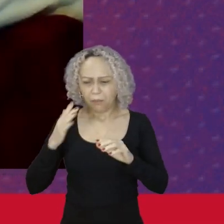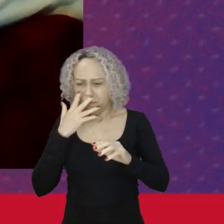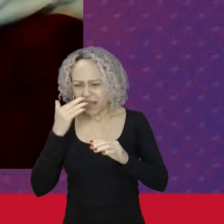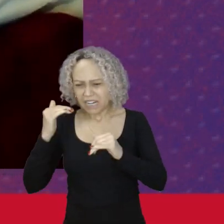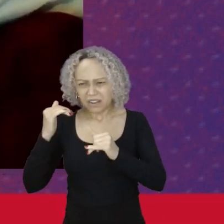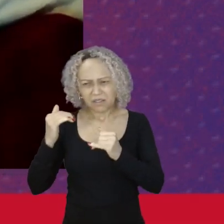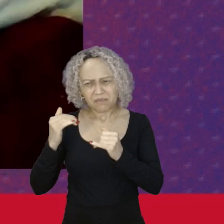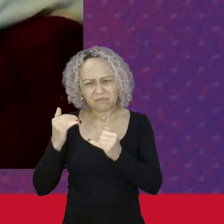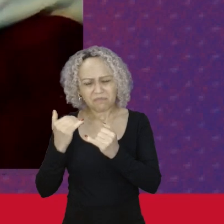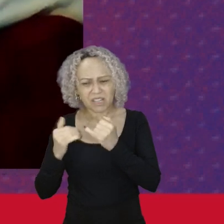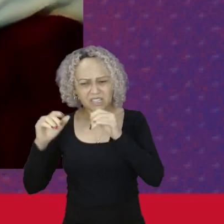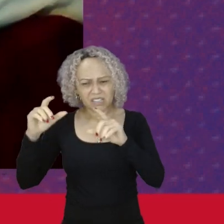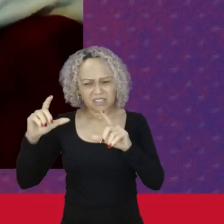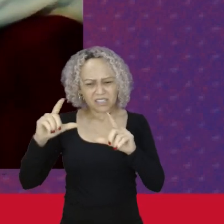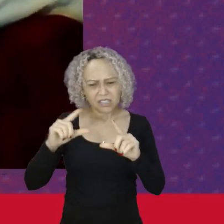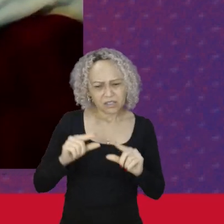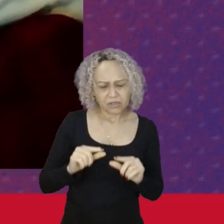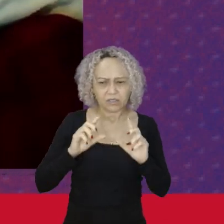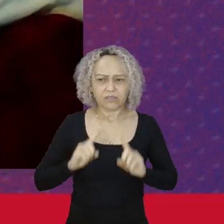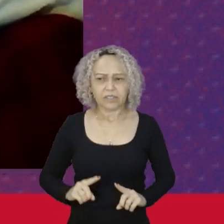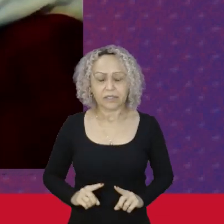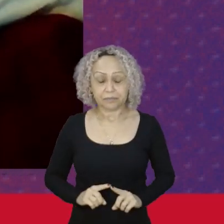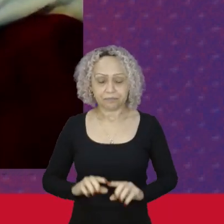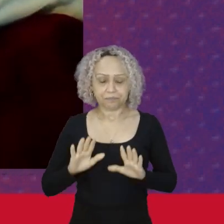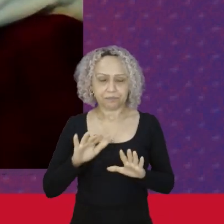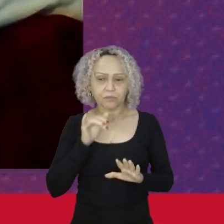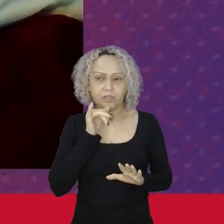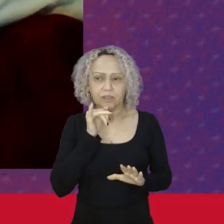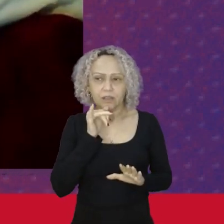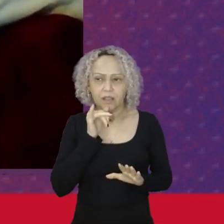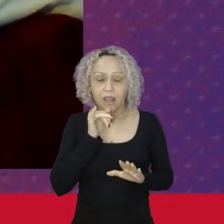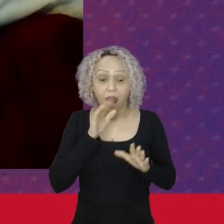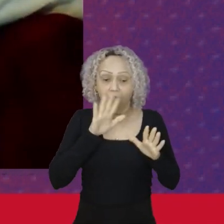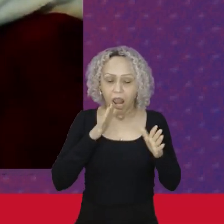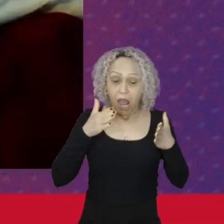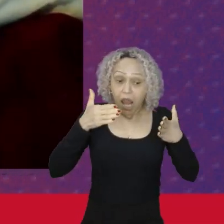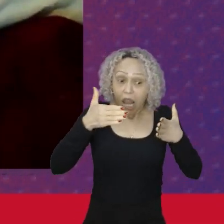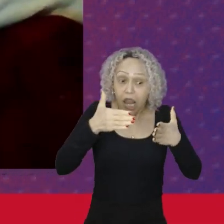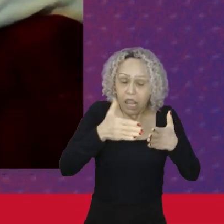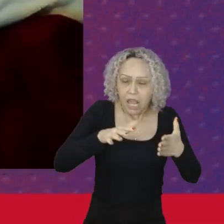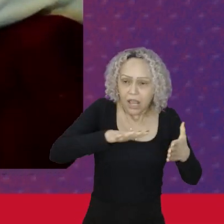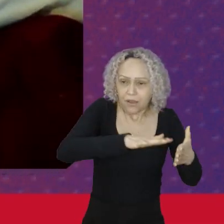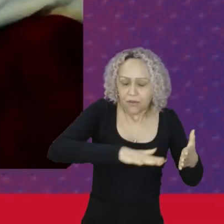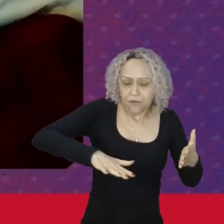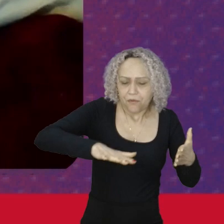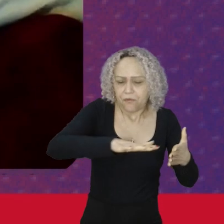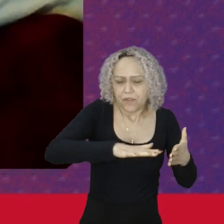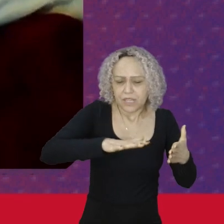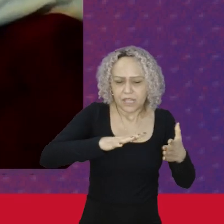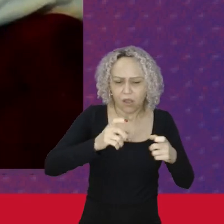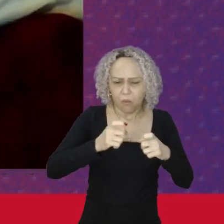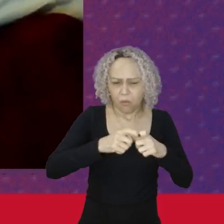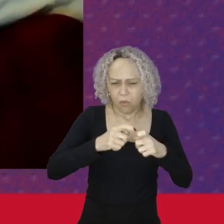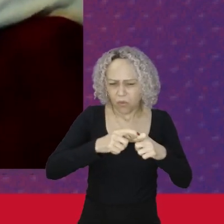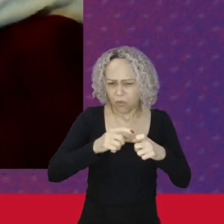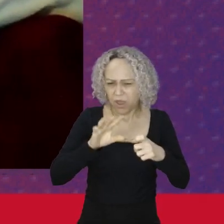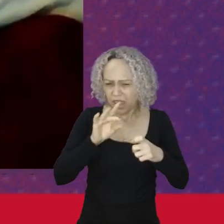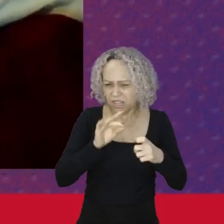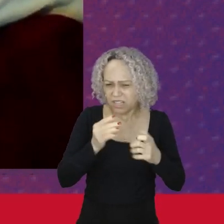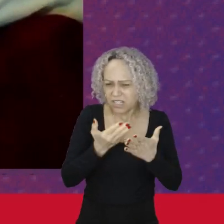admite graus. Na visão médica, não, a pessoa é ou não deficiente. Na concepção